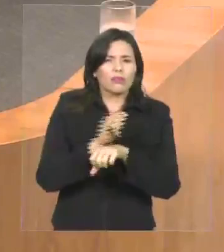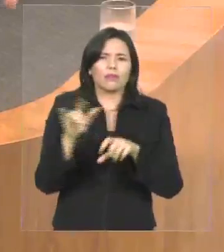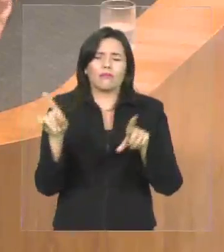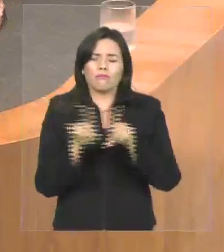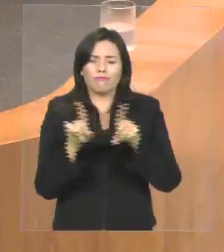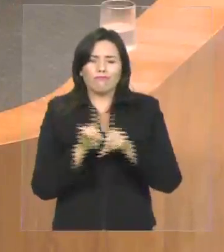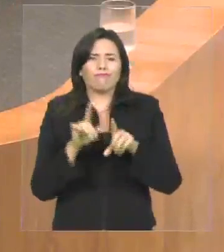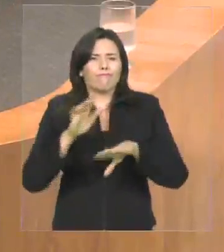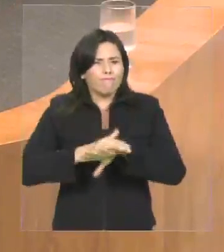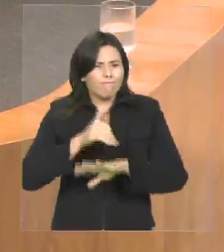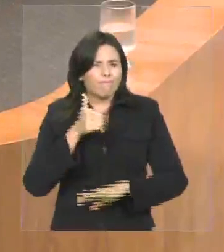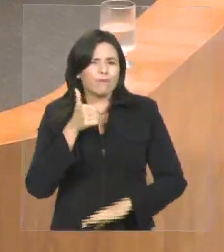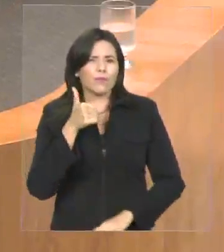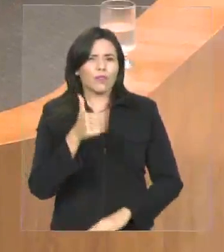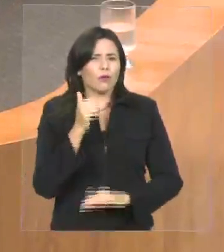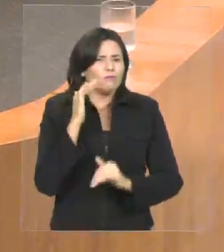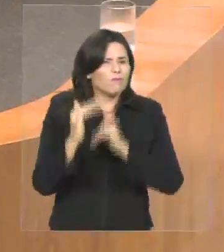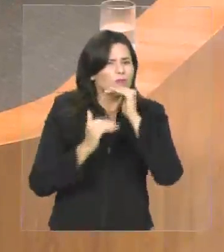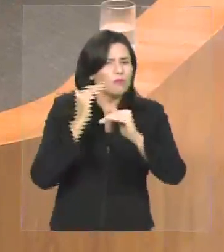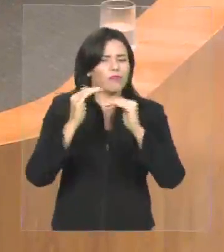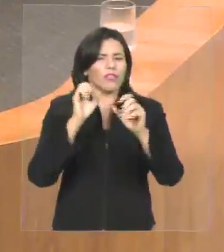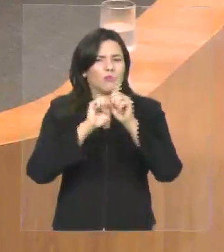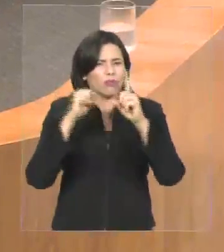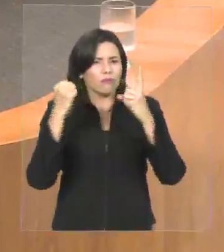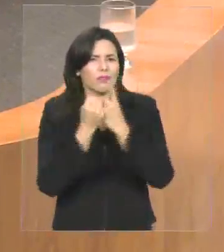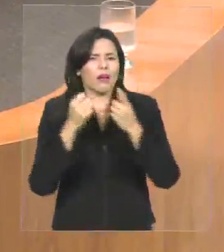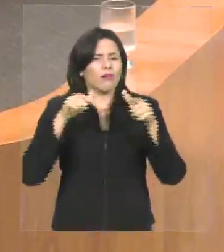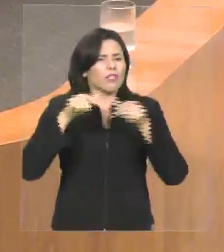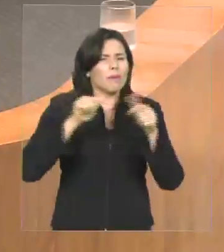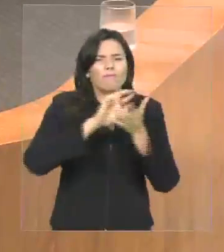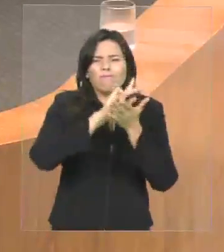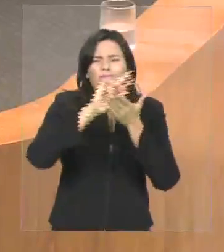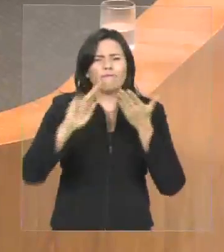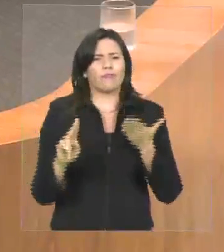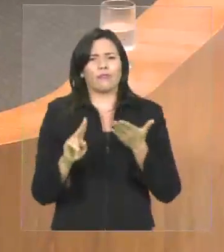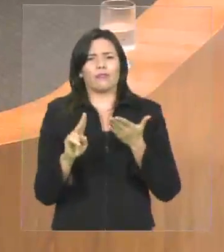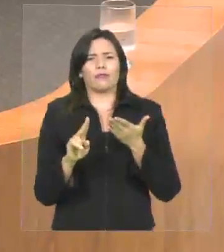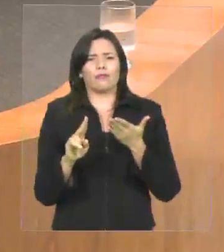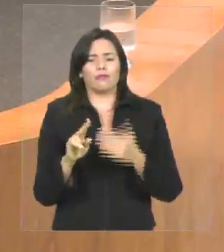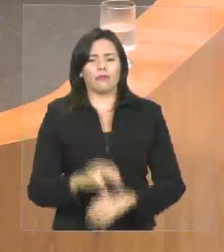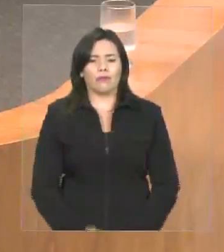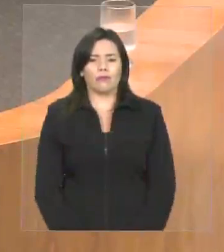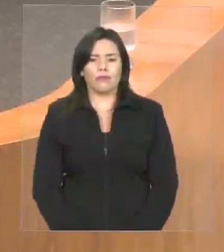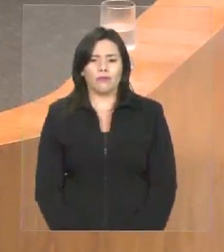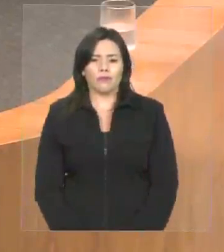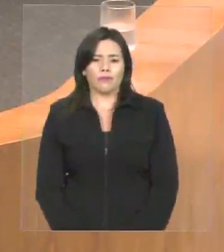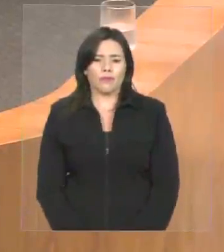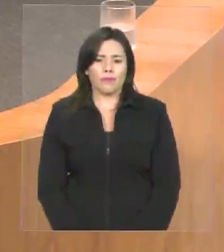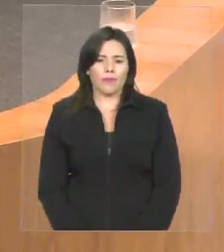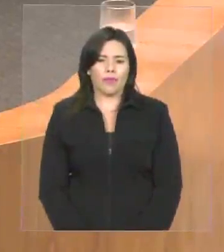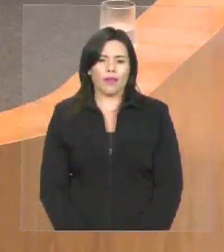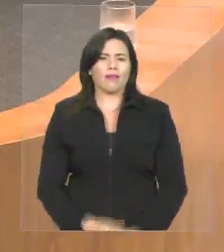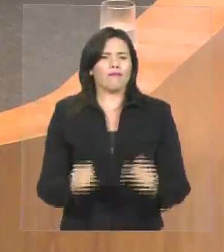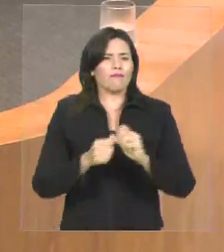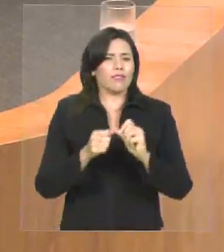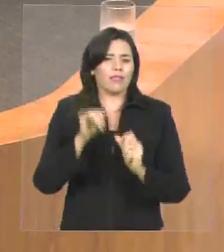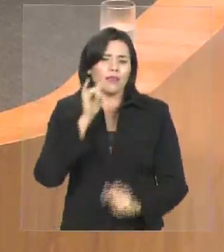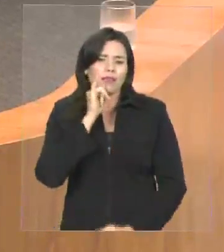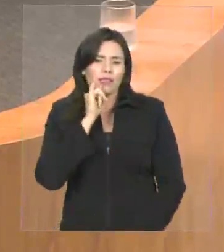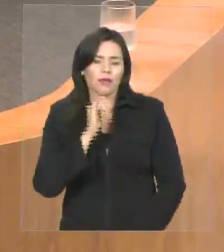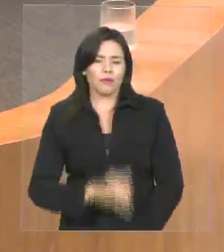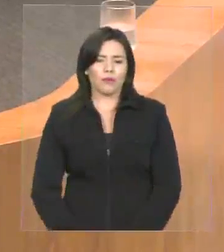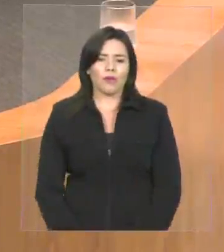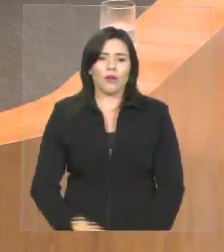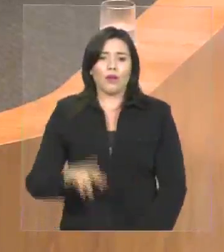que eu também já falei e reforça o entendimento, porque otimiza. Ao invés de fazer, por exemplo, no caso de resíduos